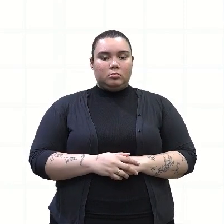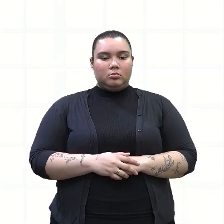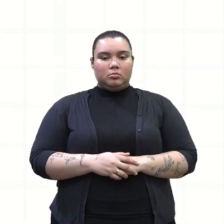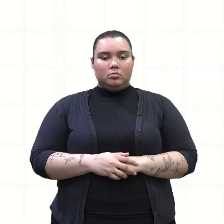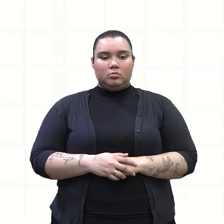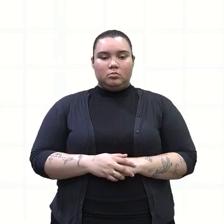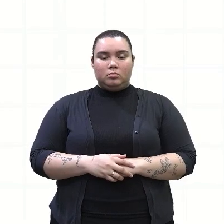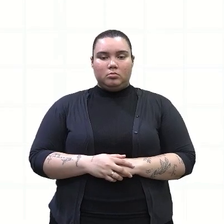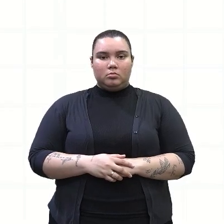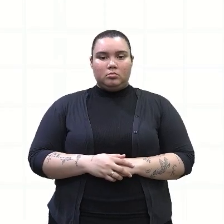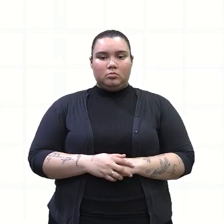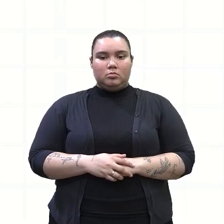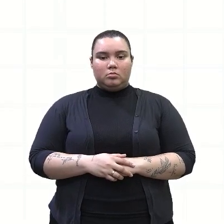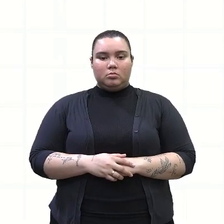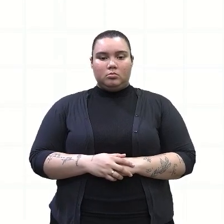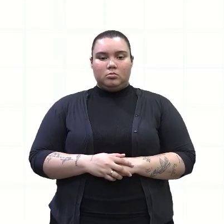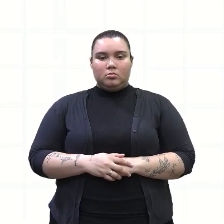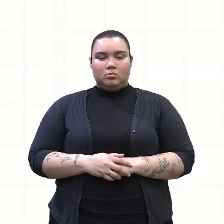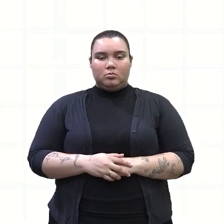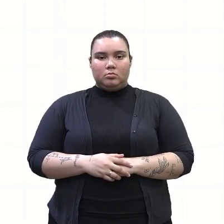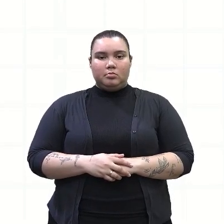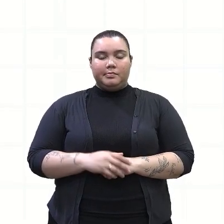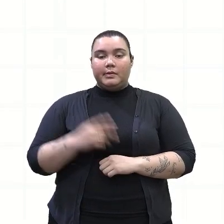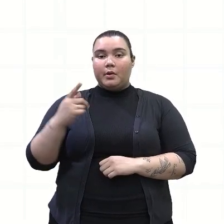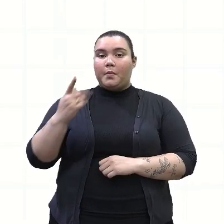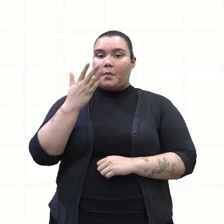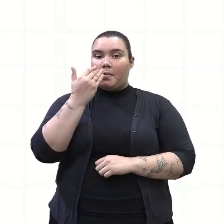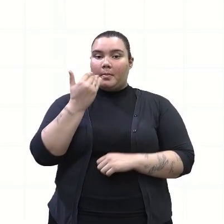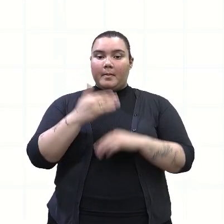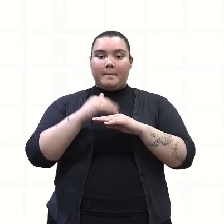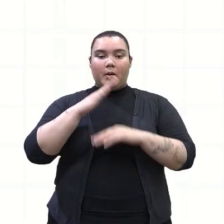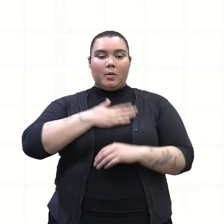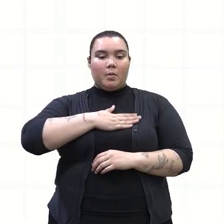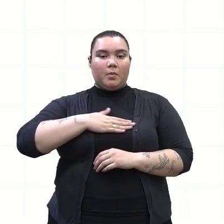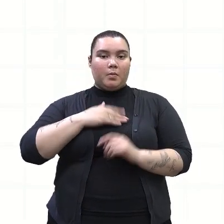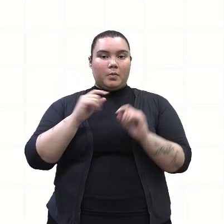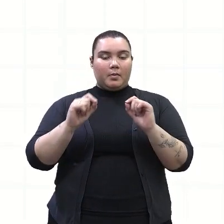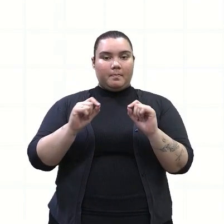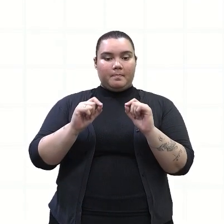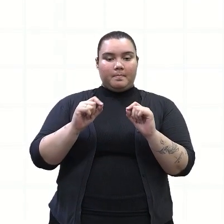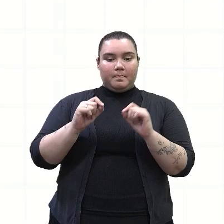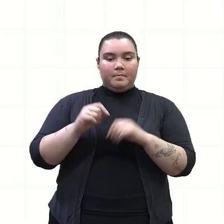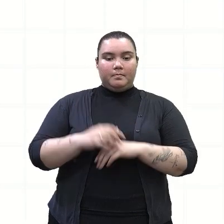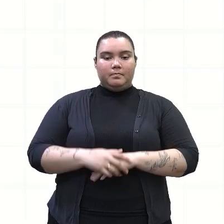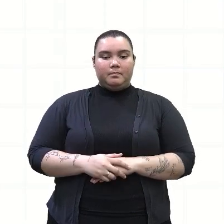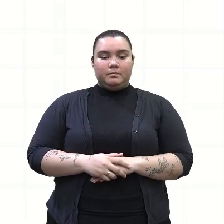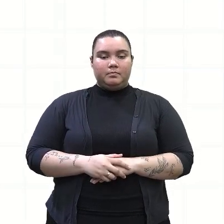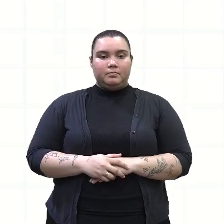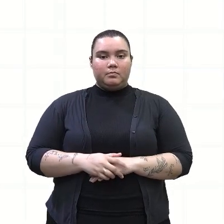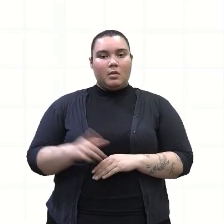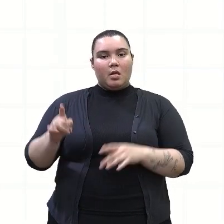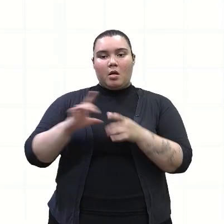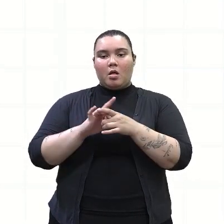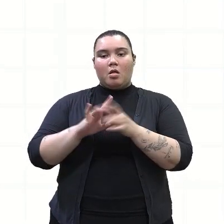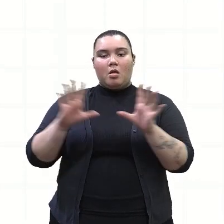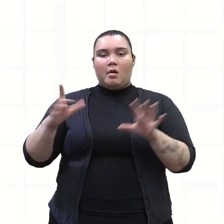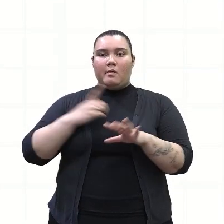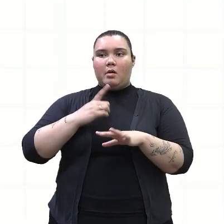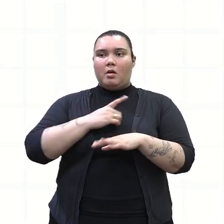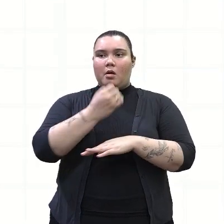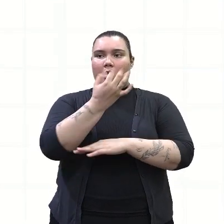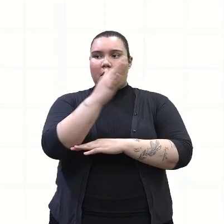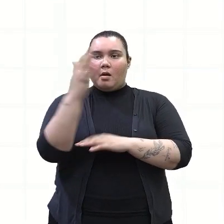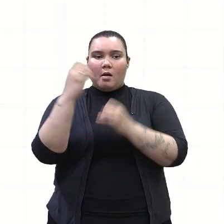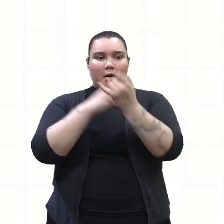his favorite treat, né? Sua comidinha favorita, que é apples, né? Então ele é livre para andar pelos pastos também